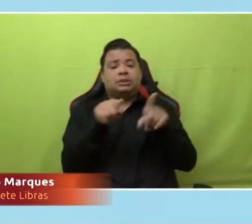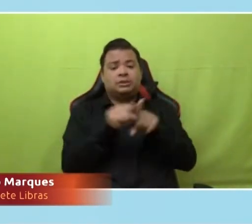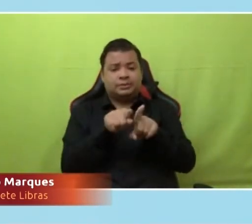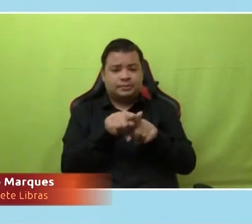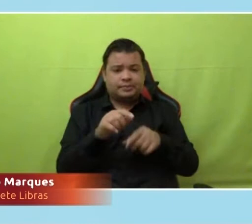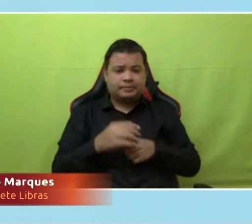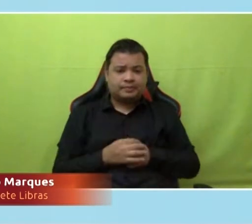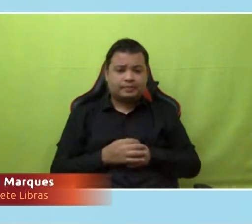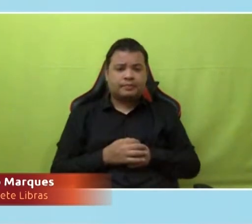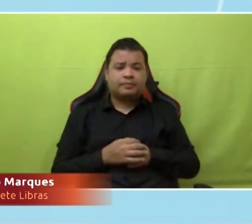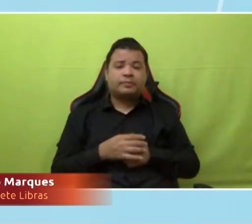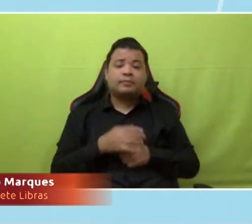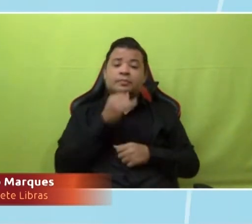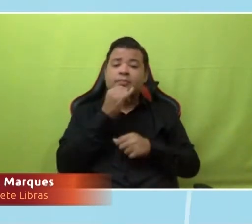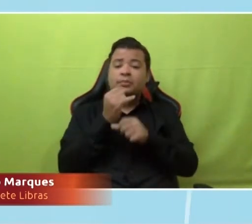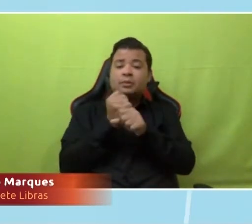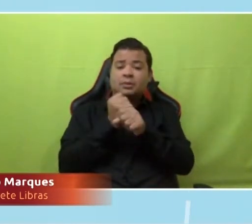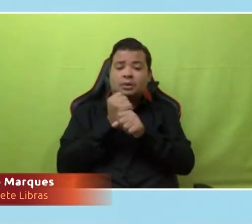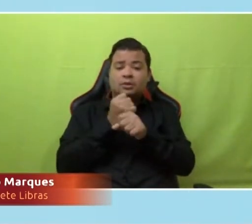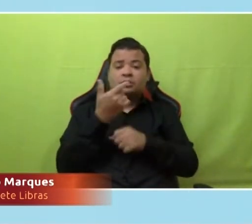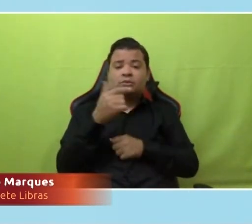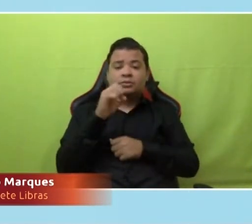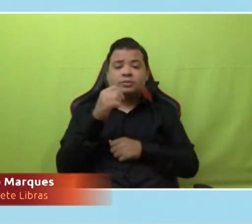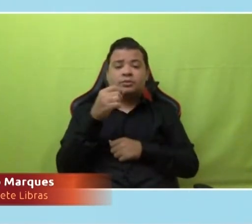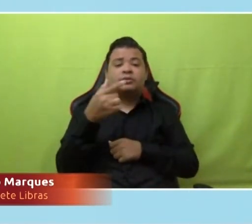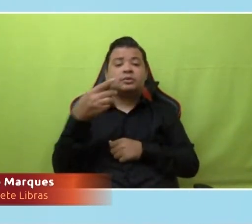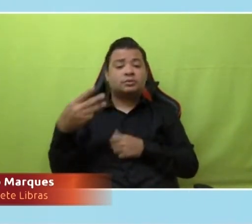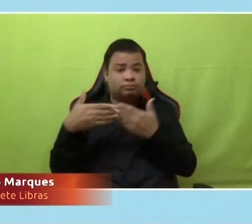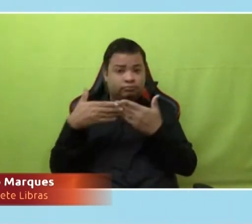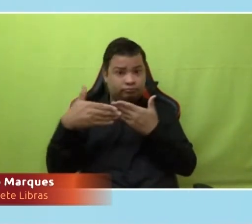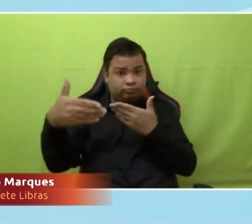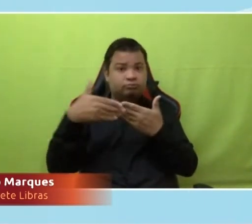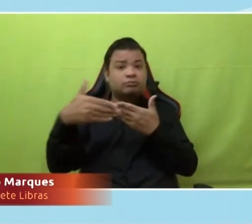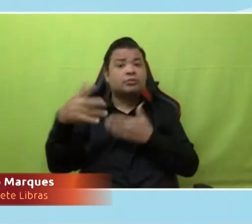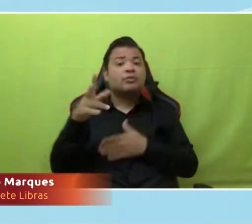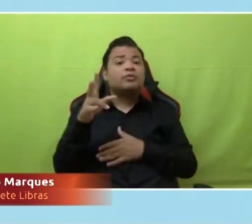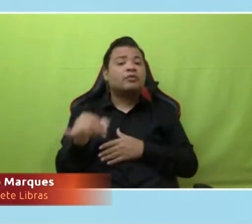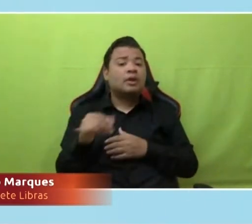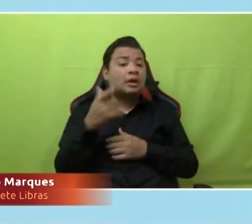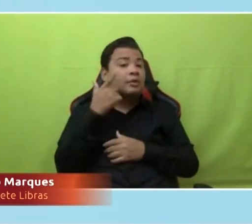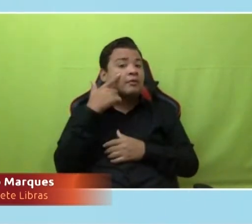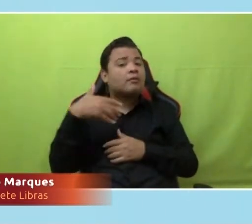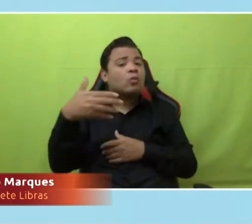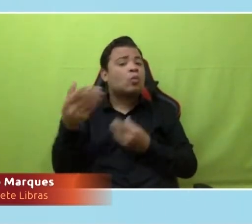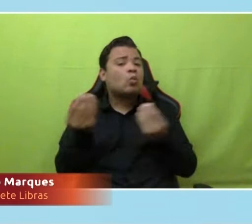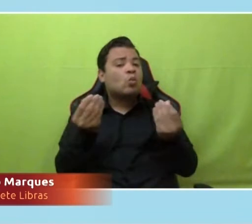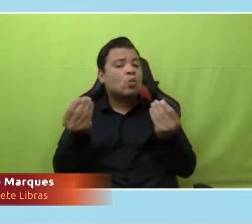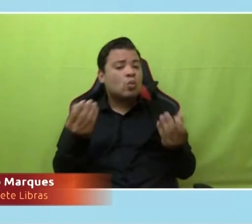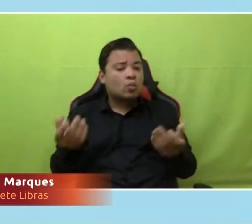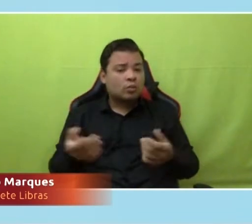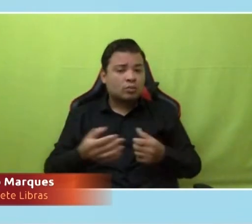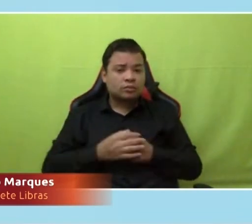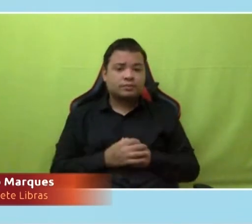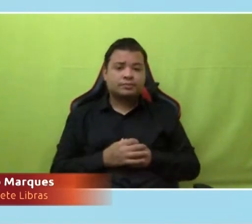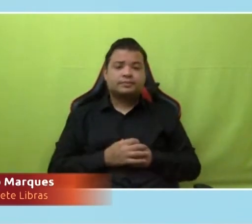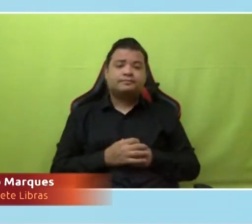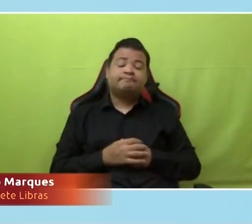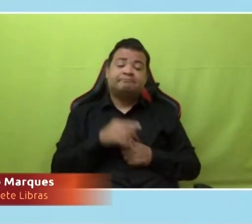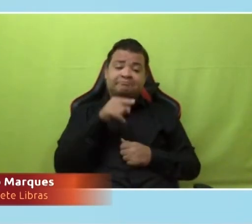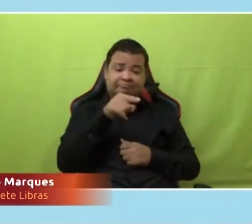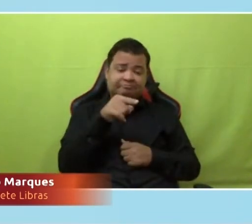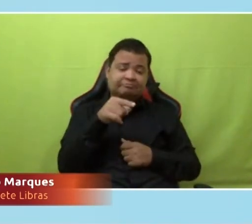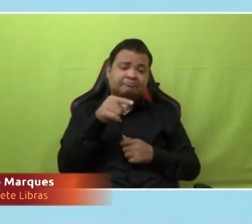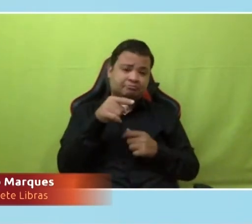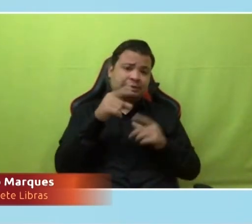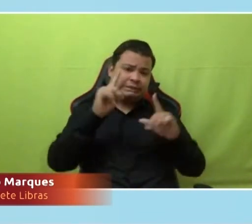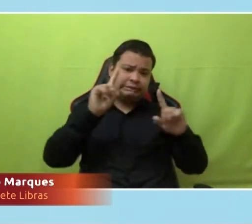dengue começa agora no próximo mês. A gente precisa ver o que vai acontecer. Esse talvez seja um dos grandes